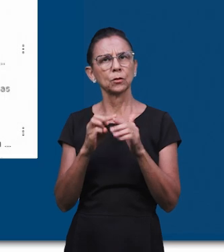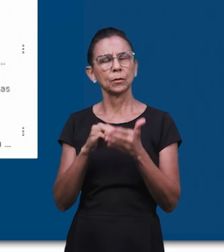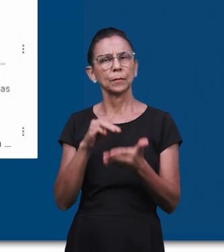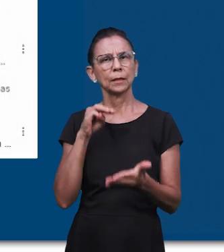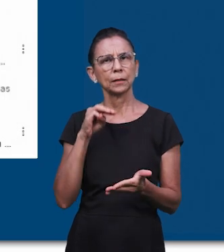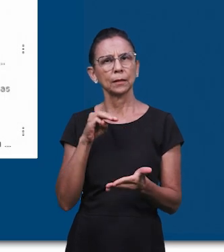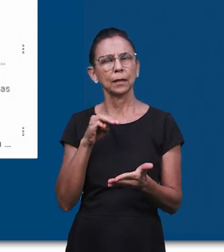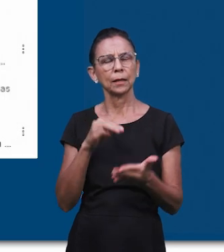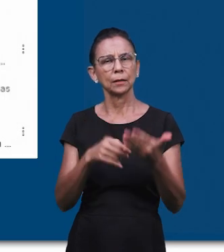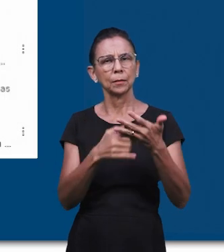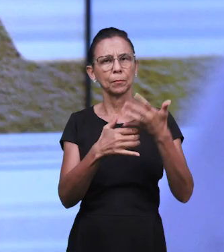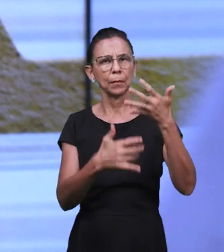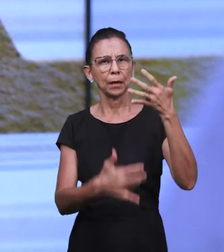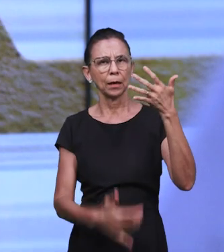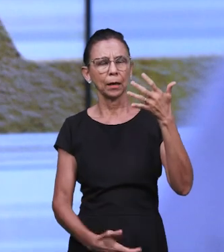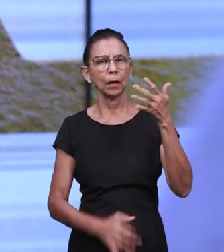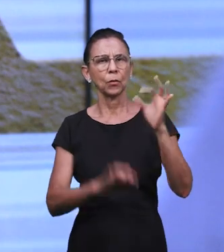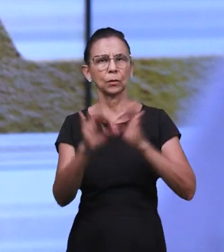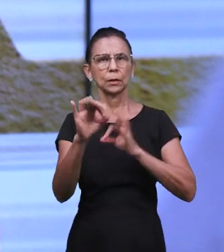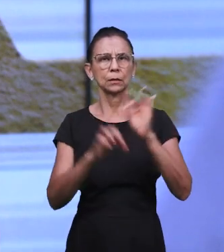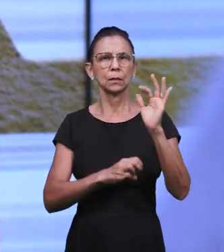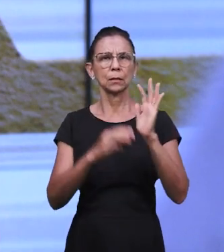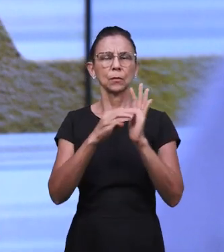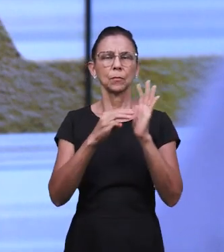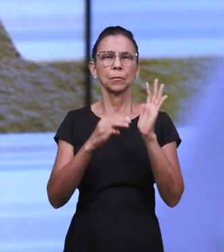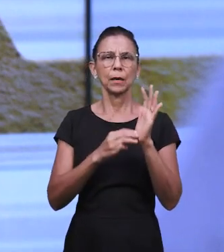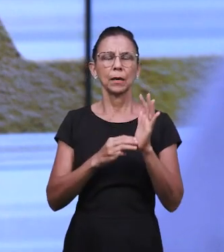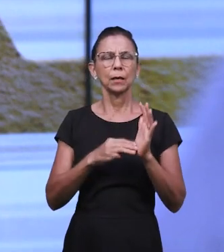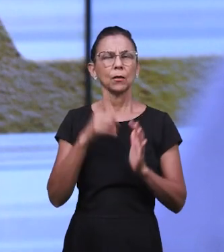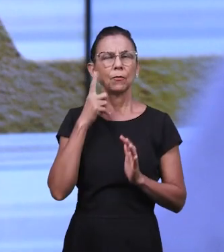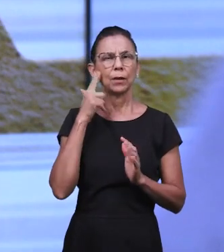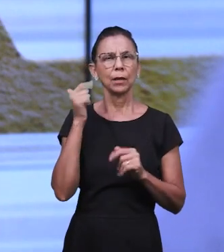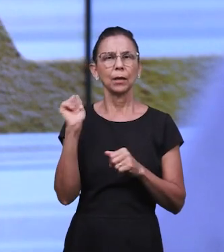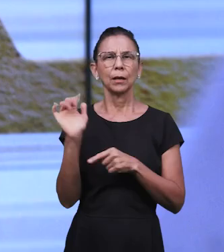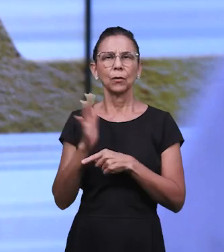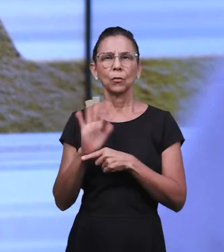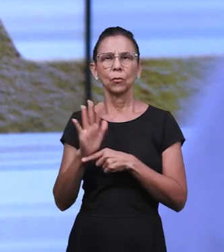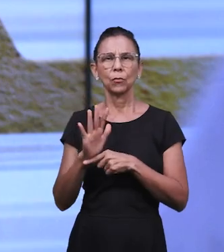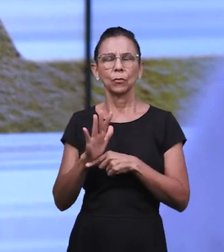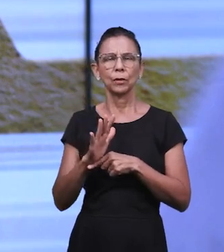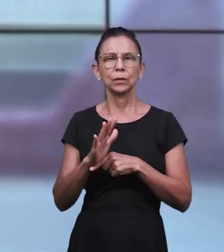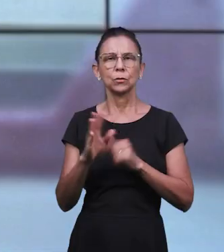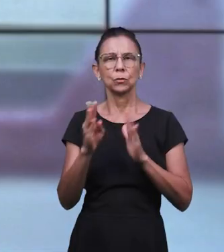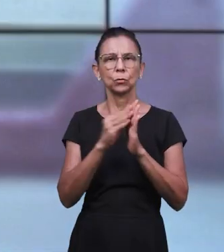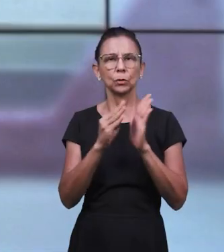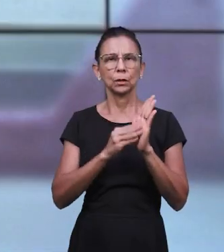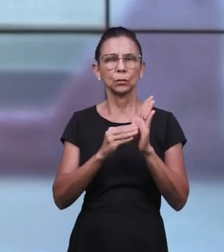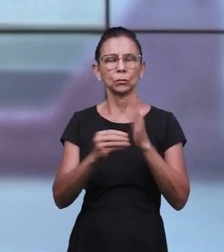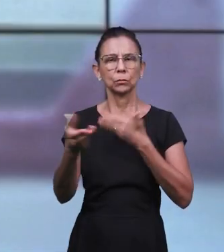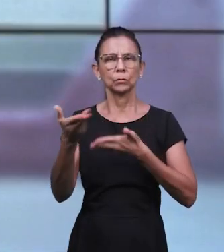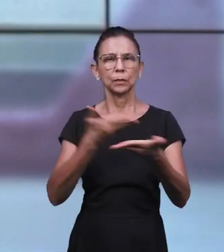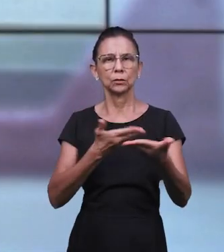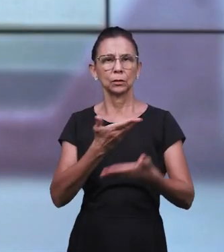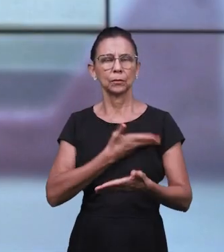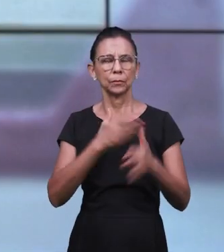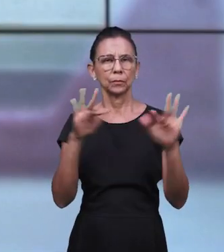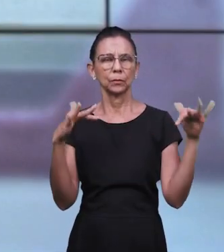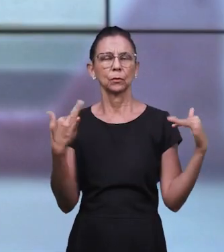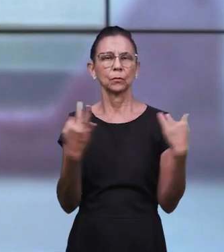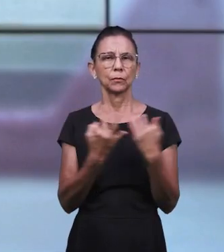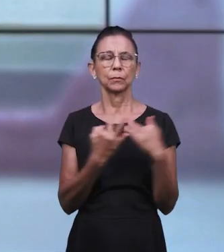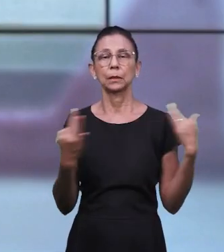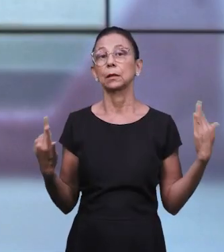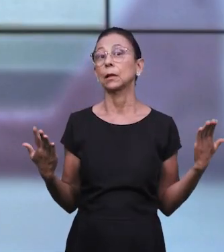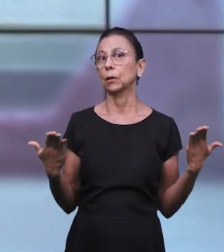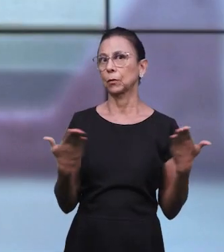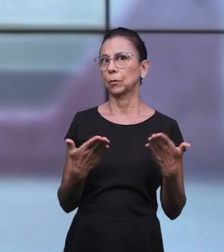Método, assista aos vídeos e compartilhe este conteúdo com seus familiares e amigos. Hoje vamos falar a respeito